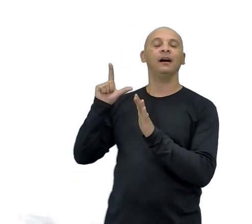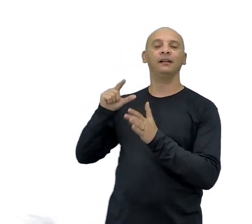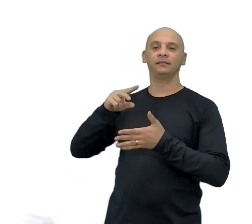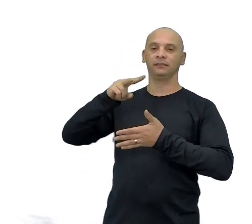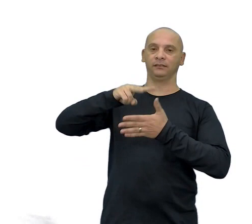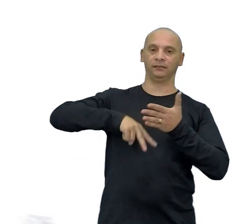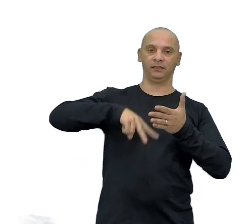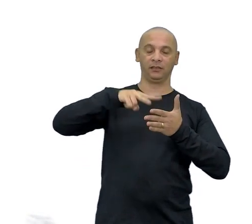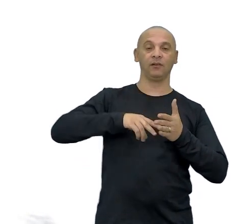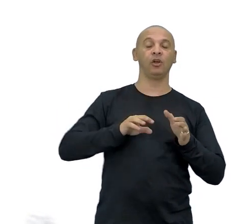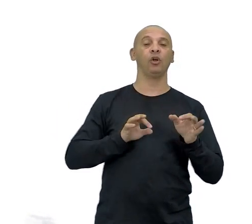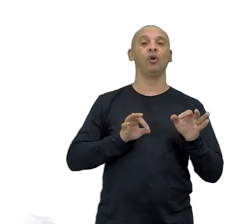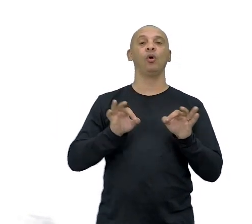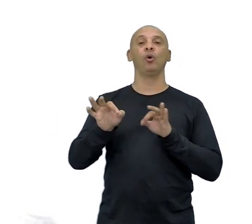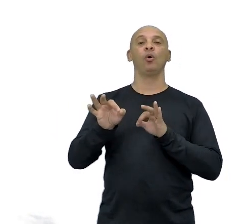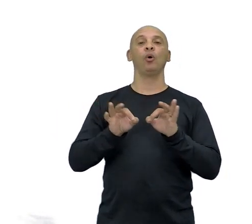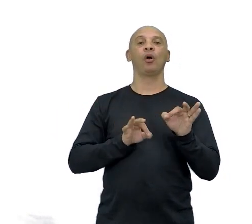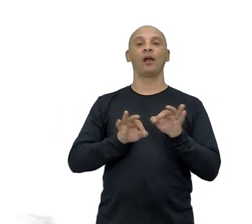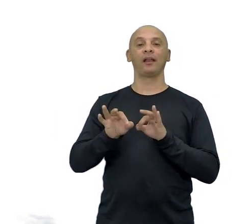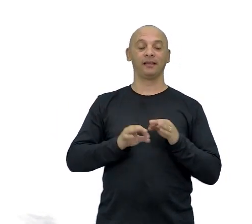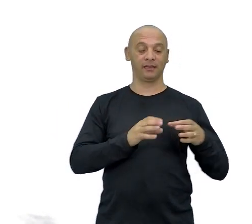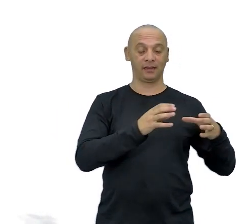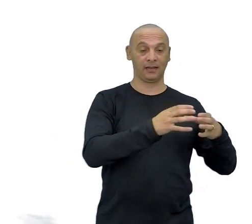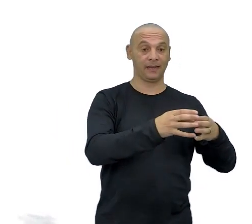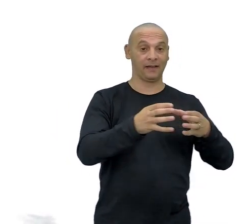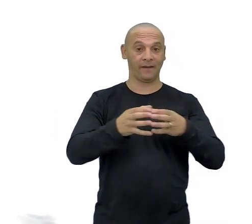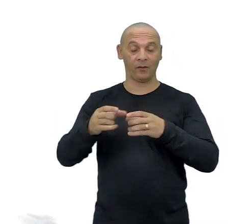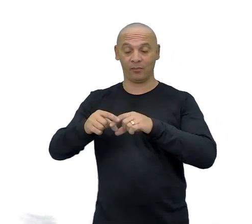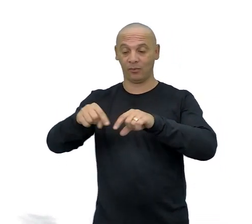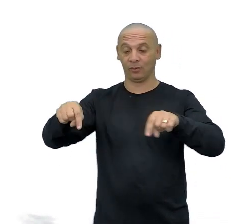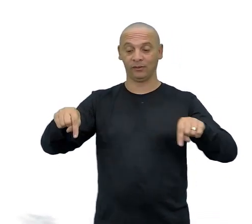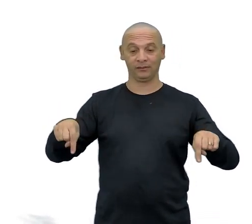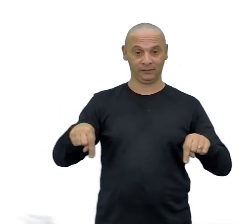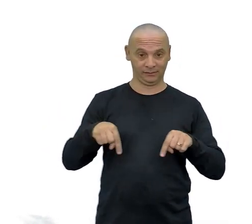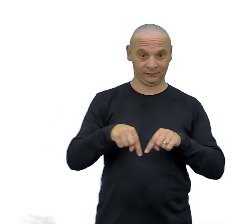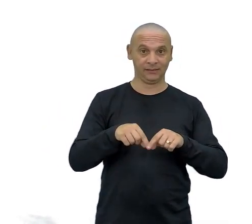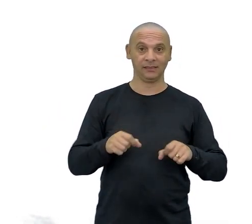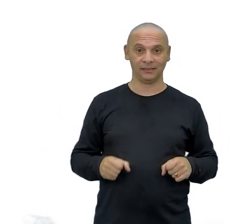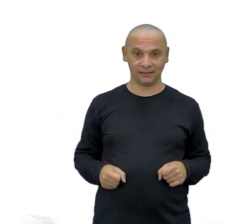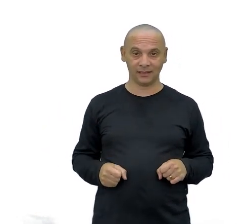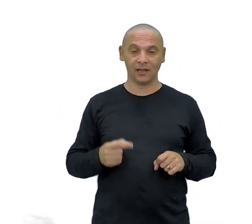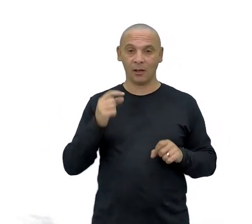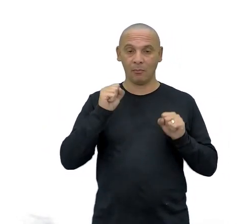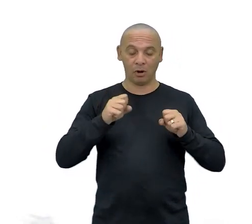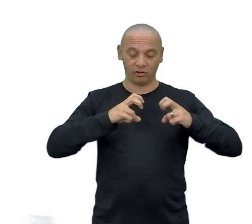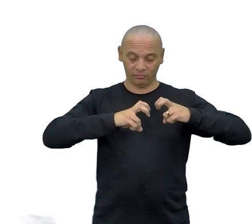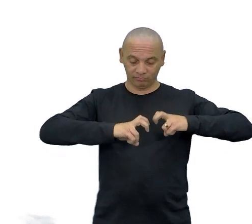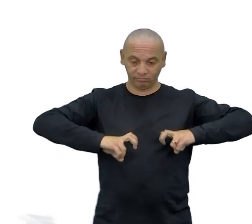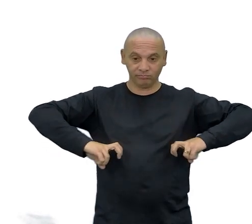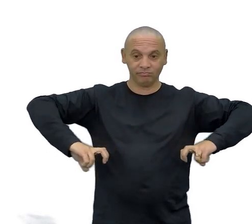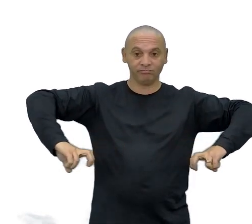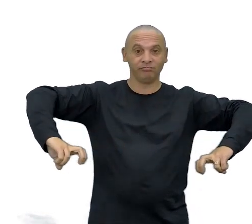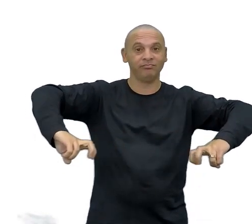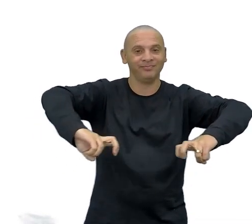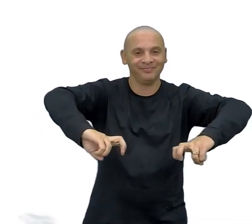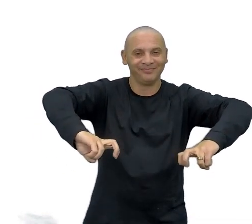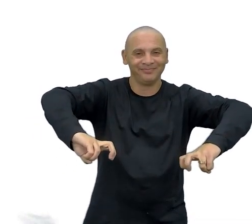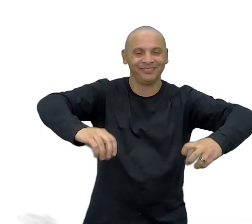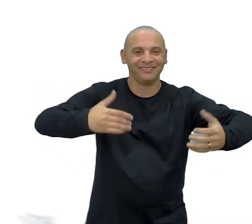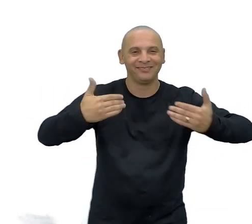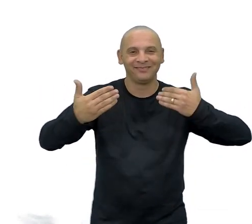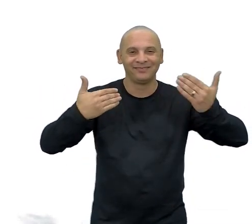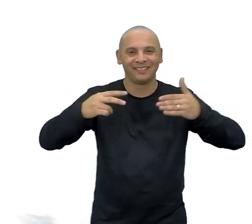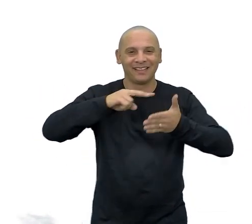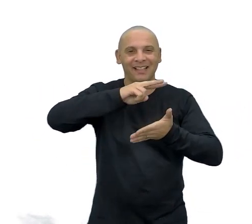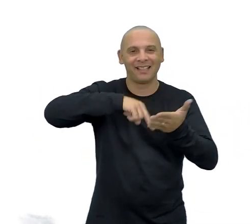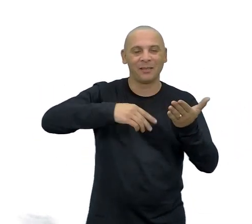leitura, organizar a turma de uma maneira diferente. No caso, aqui ele pede para fazer um círculo, um semicírculo, e fazer